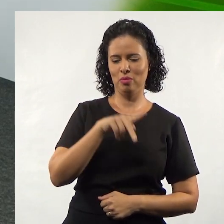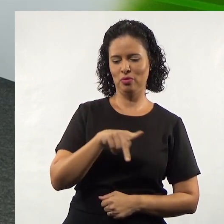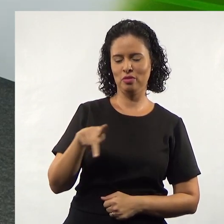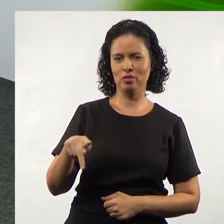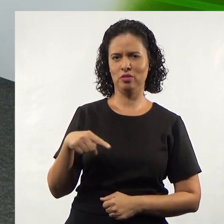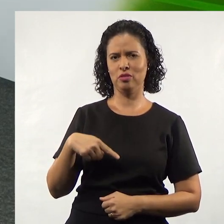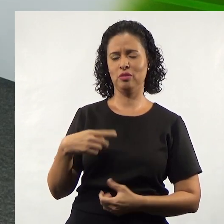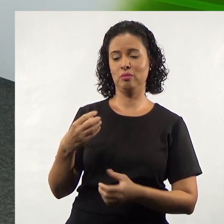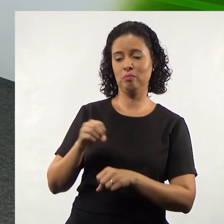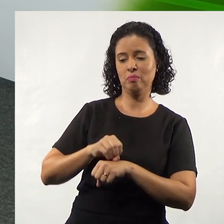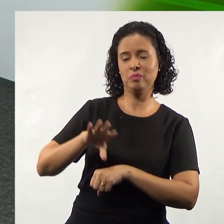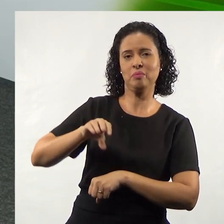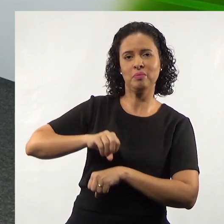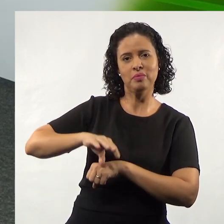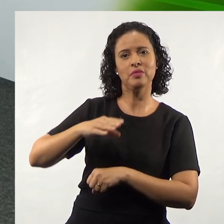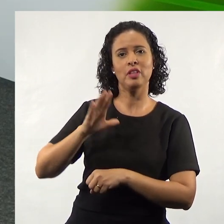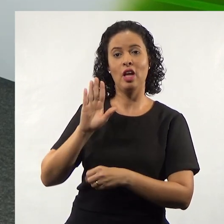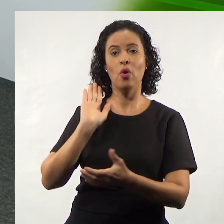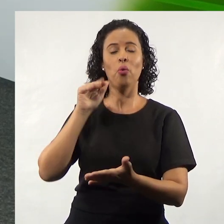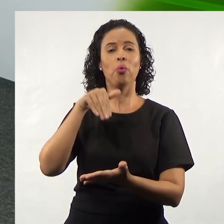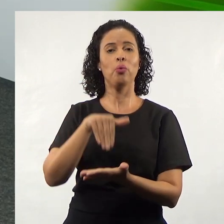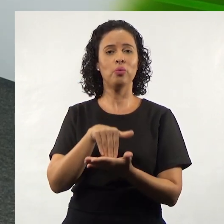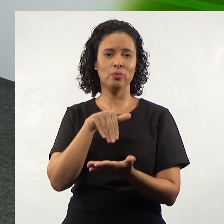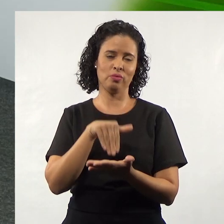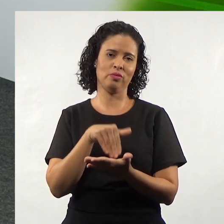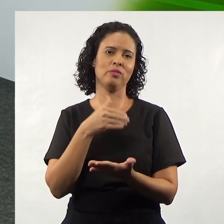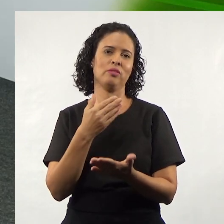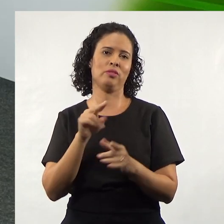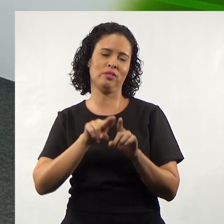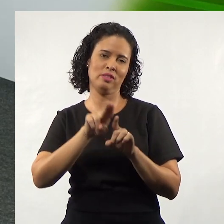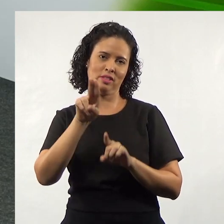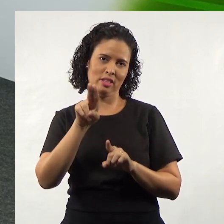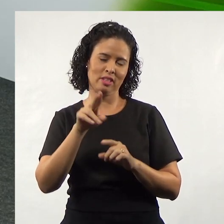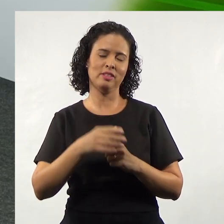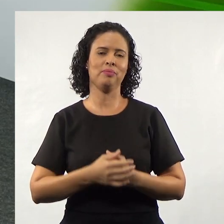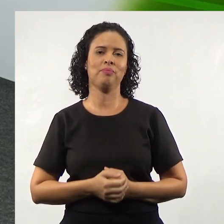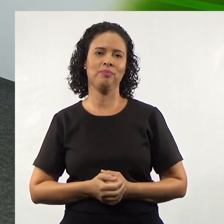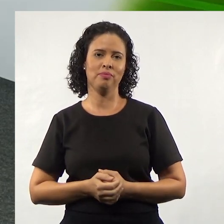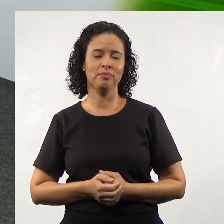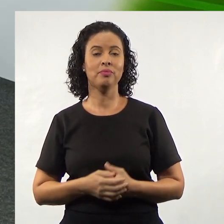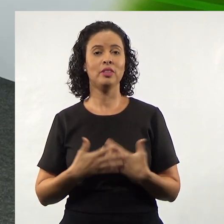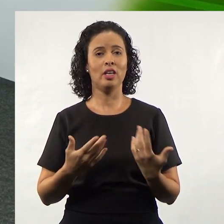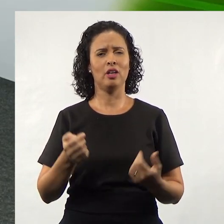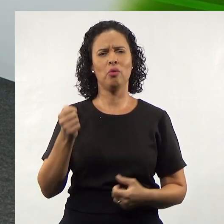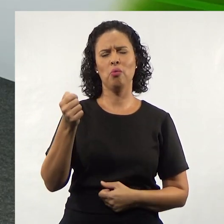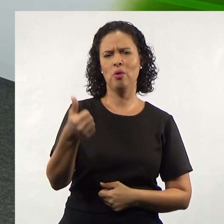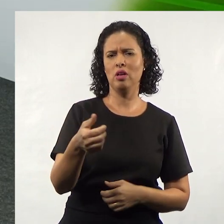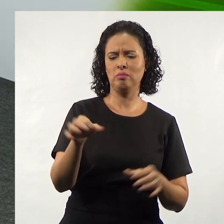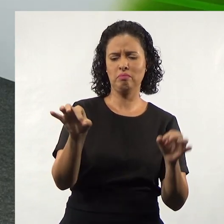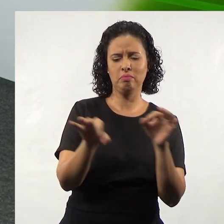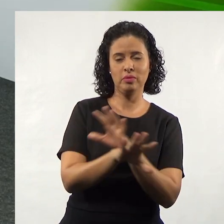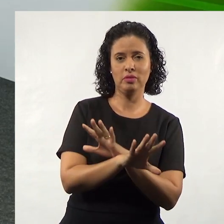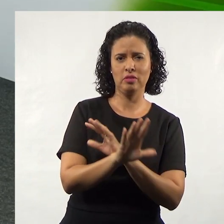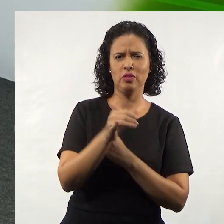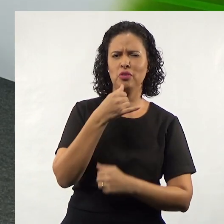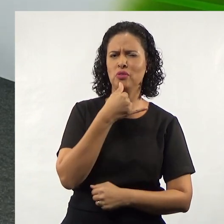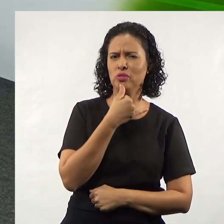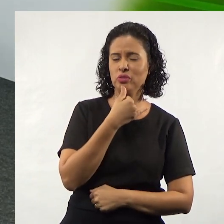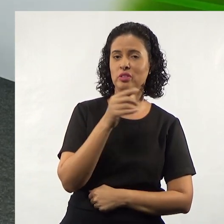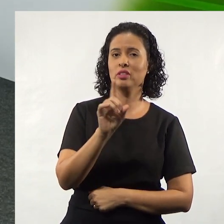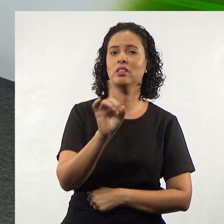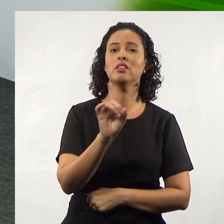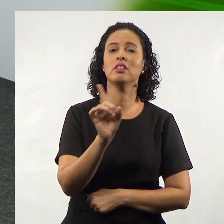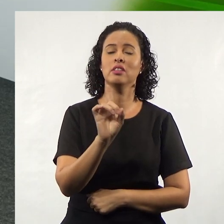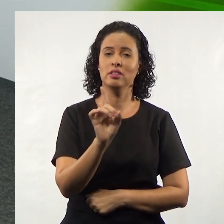aqui para te passar essa nossa penúltima unidade. Queridão, ó, tá acabando o fim, não fica tite não, pelo amor